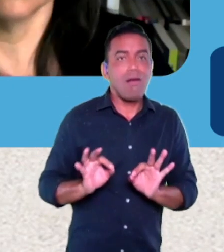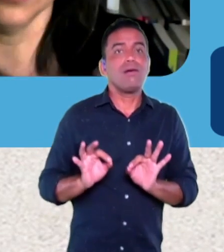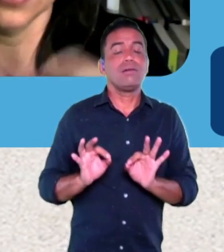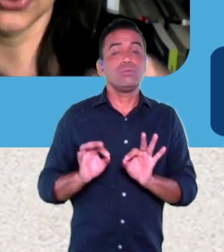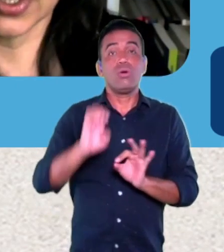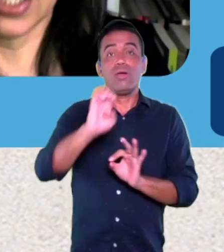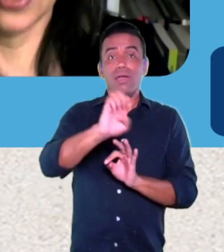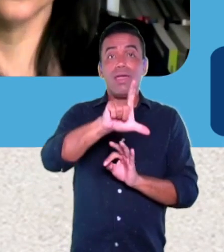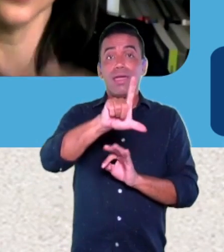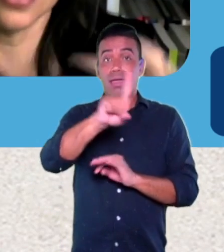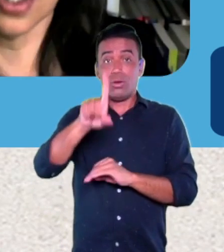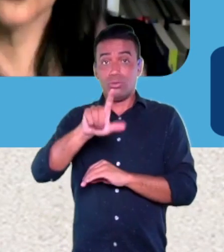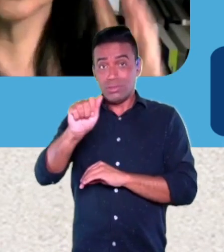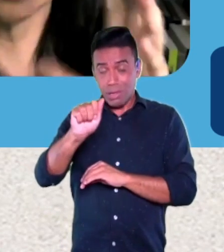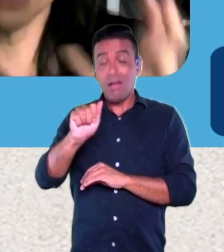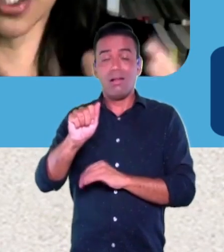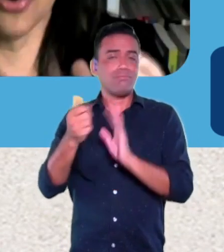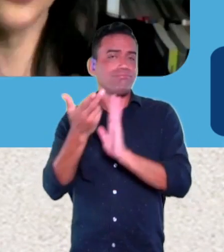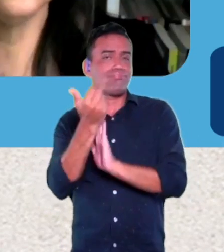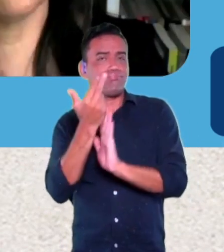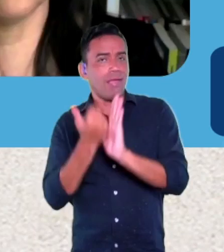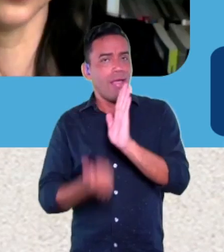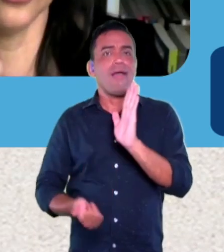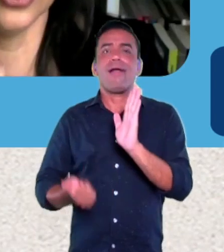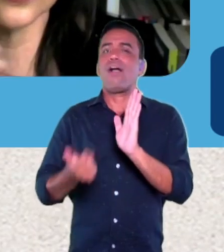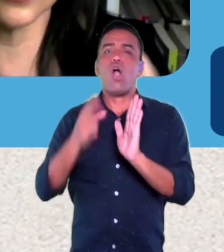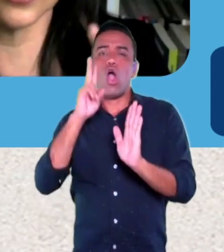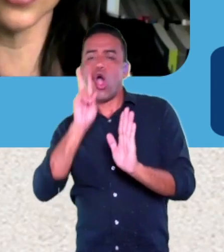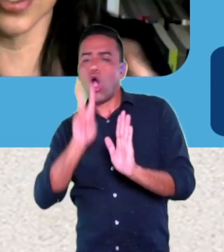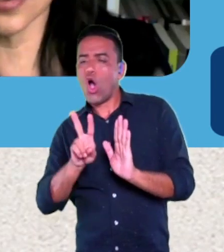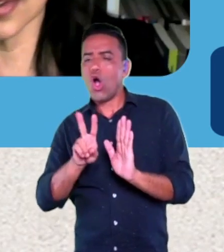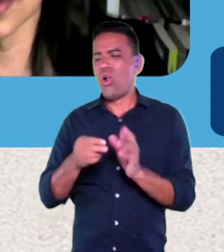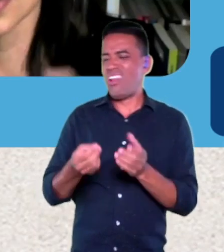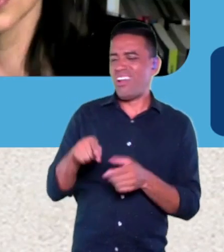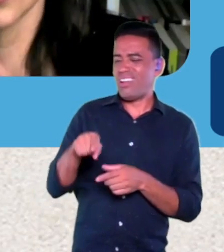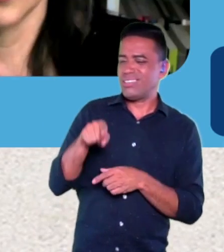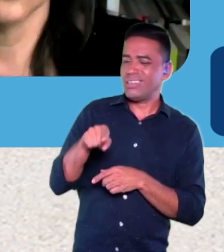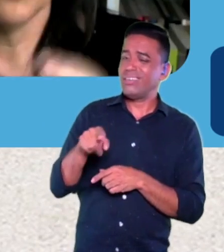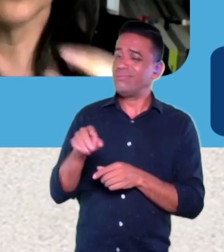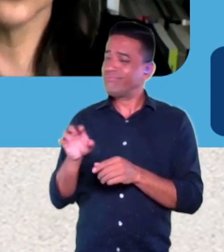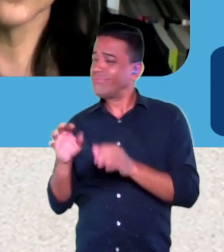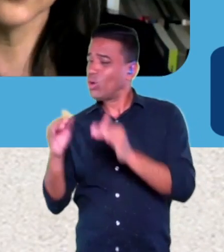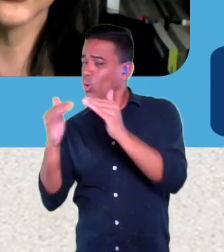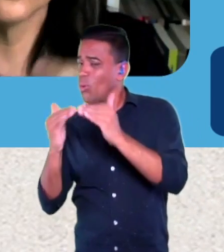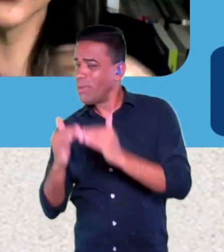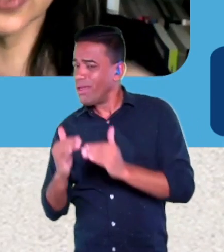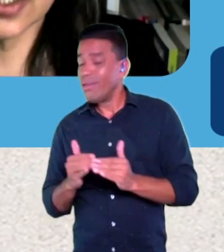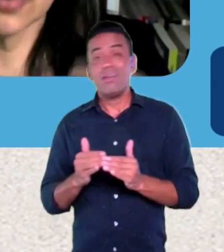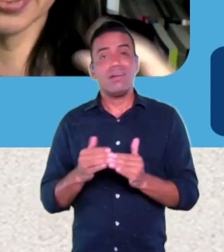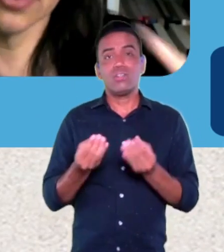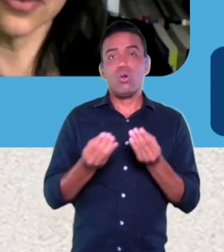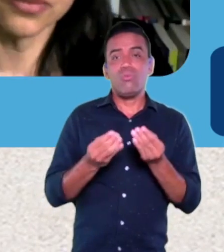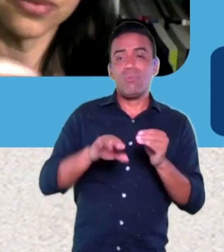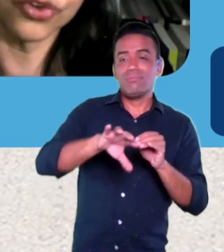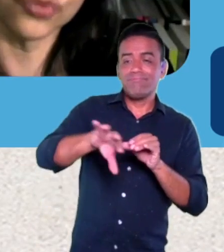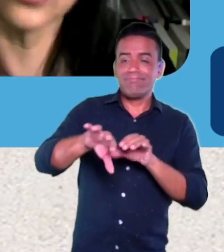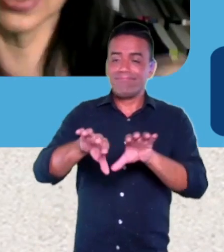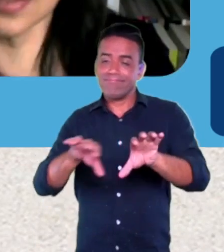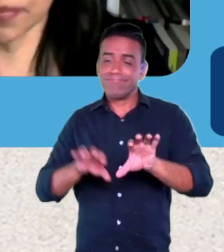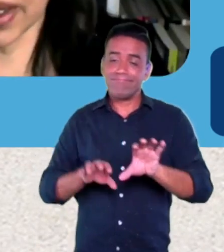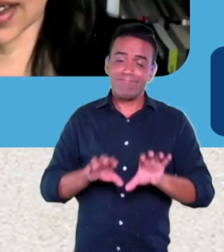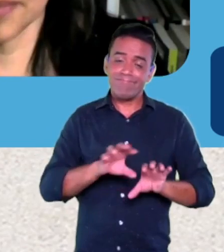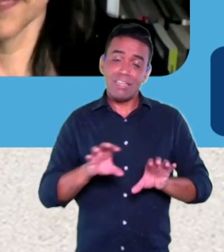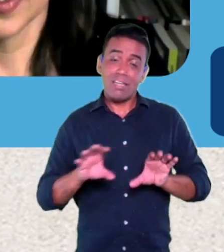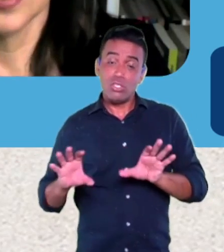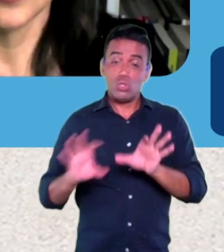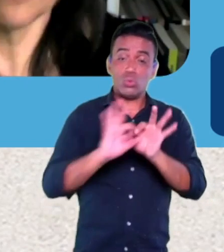Elza, designer e tal, que também olha e fala, olha, isso aqui dá assim, como é que nós vamos dividir, como é que nós vamos juntar